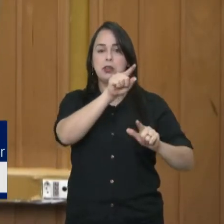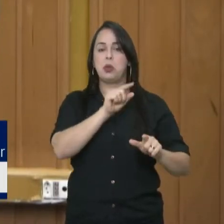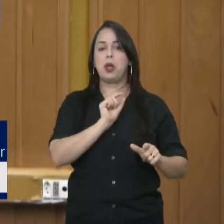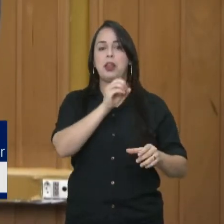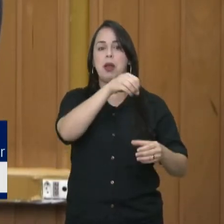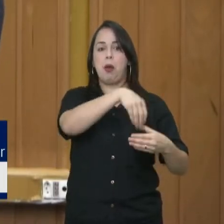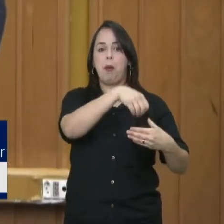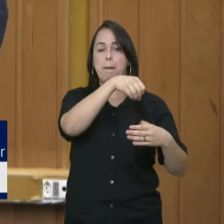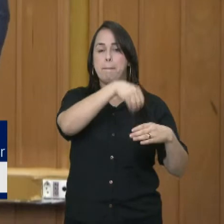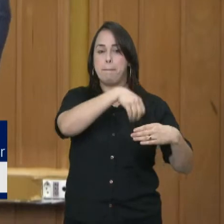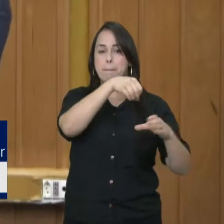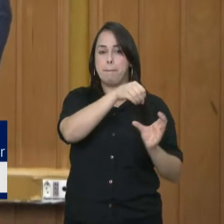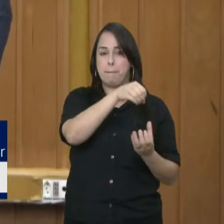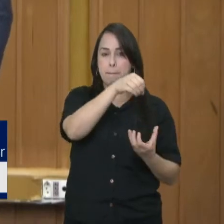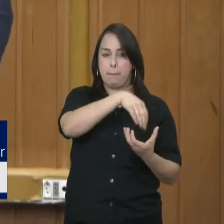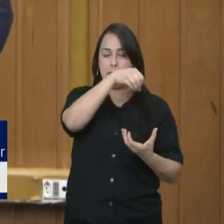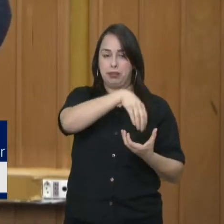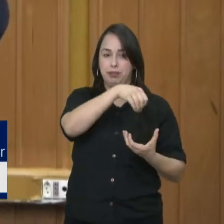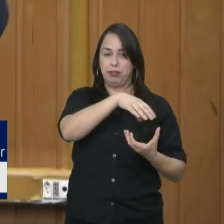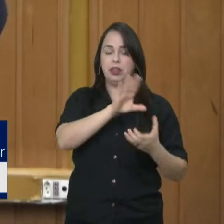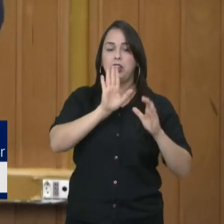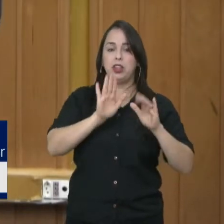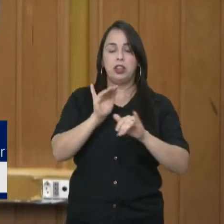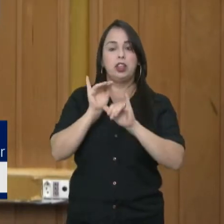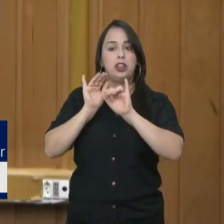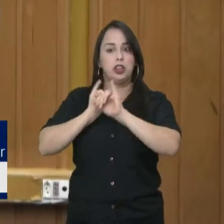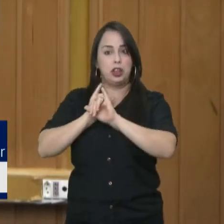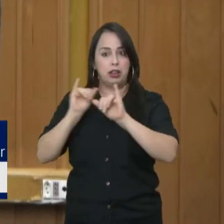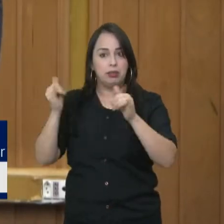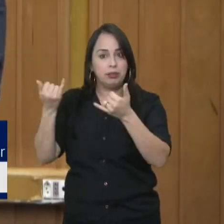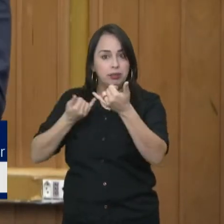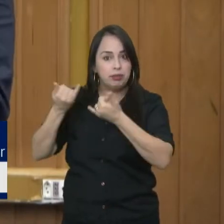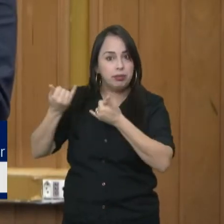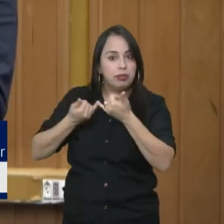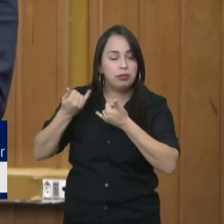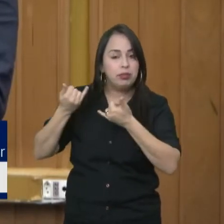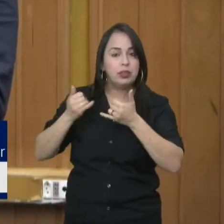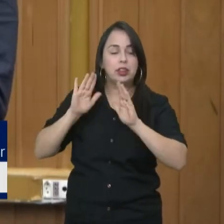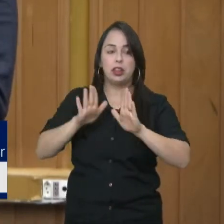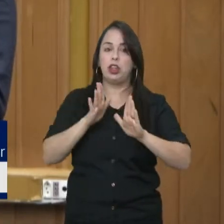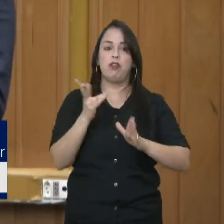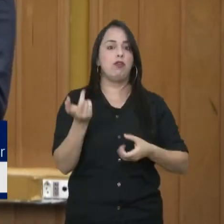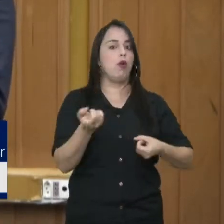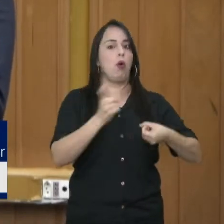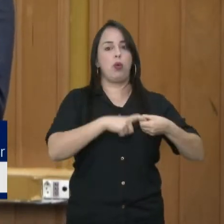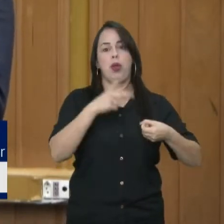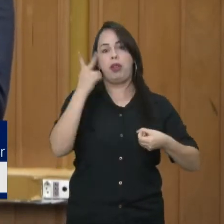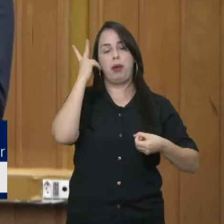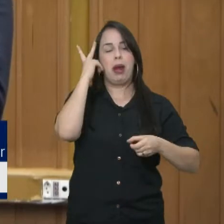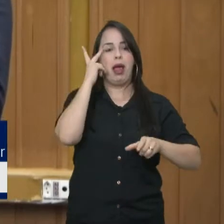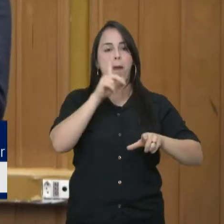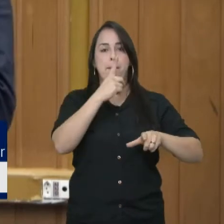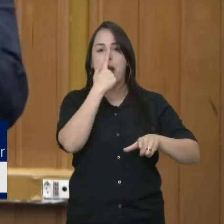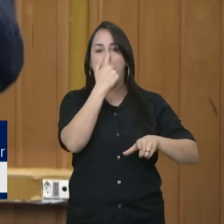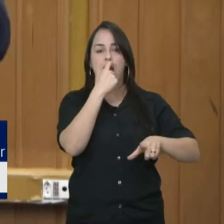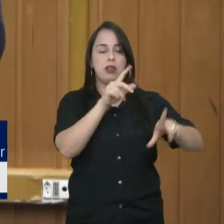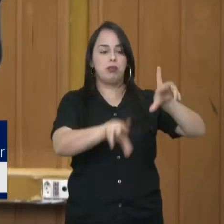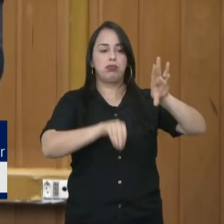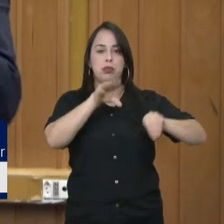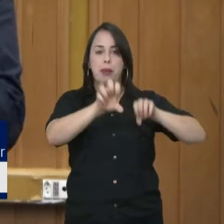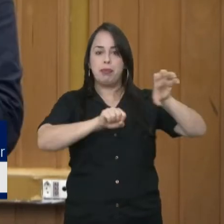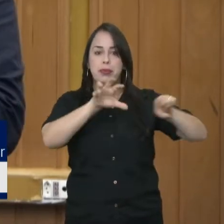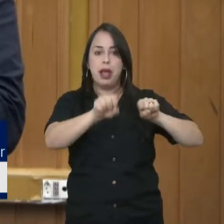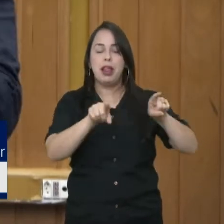lixo. A informação que a gente tem é que já foi, felizmente, normalizada a situação, mas hoje